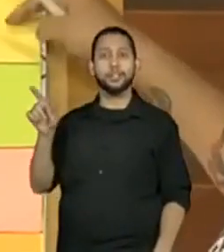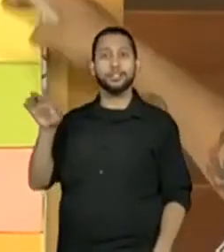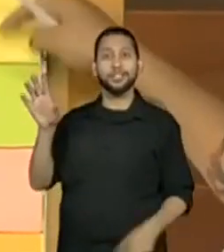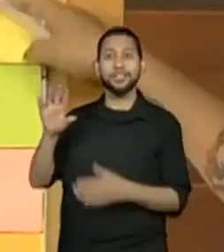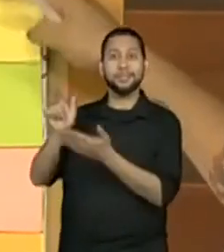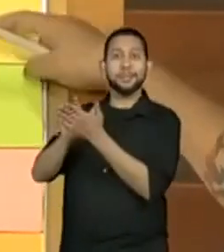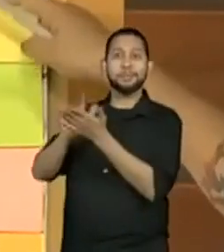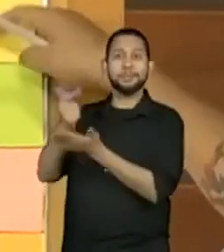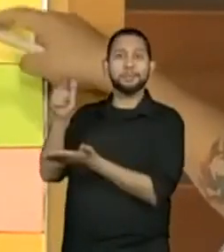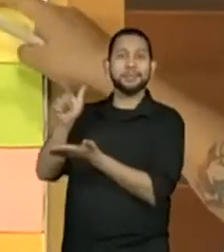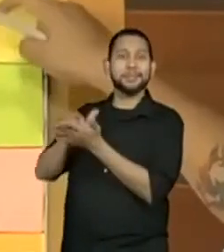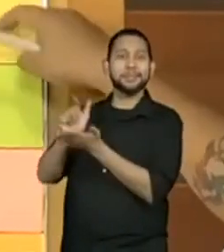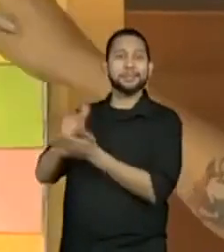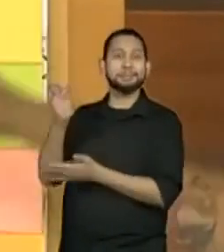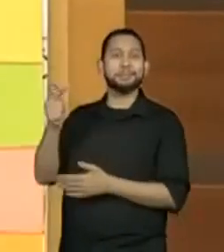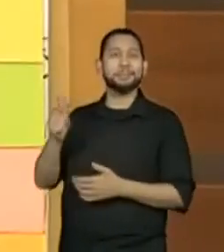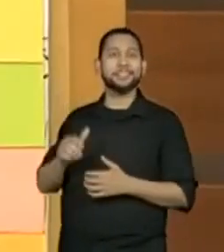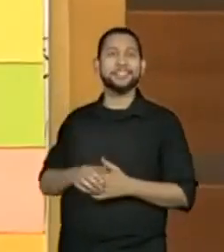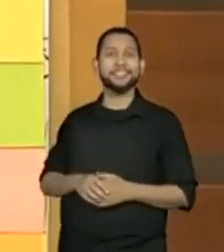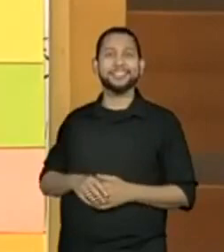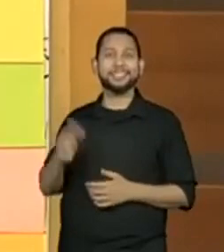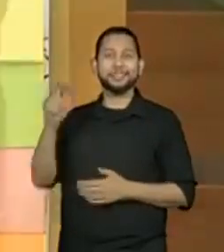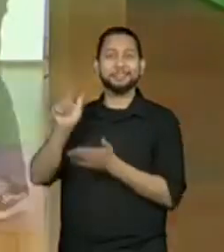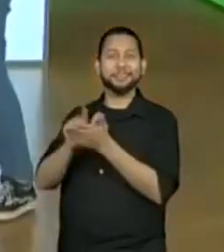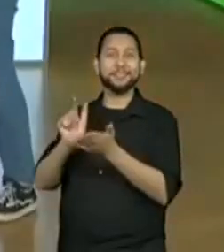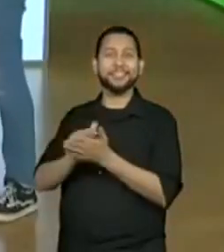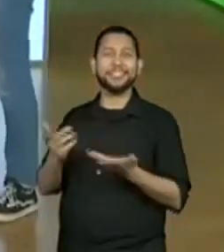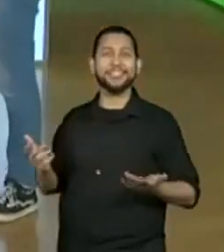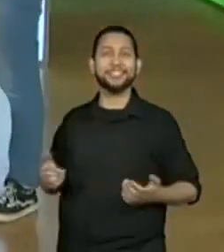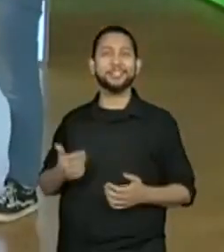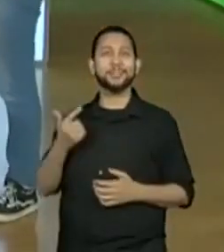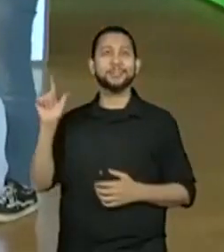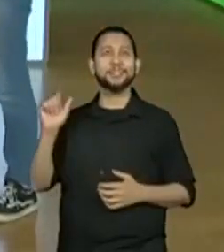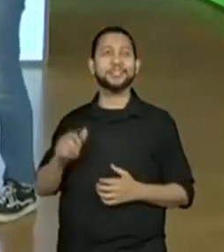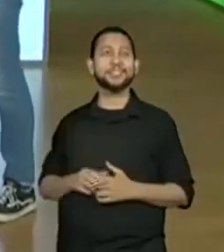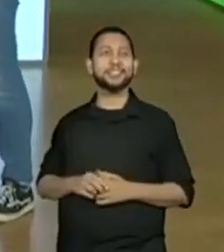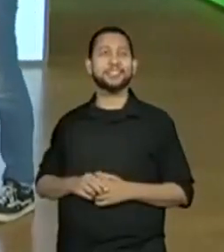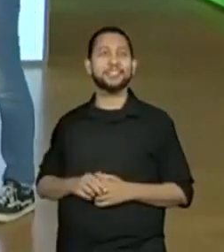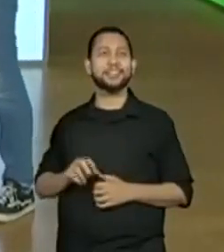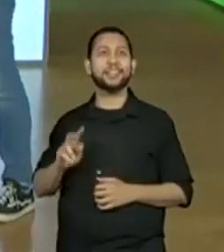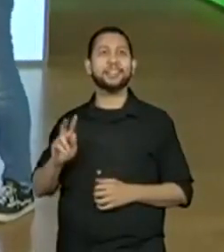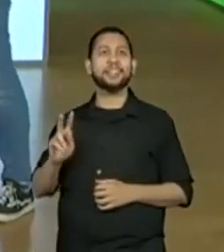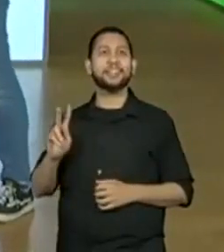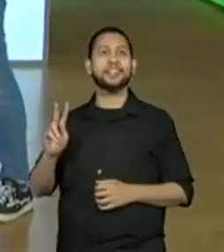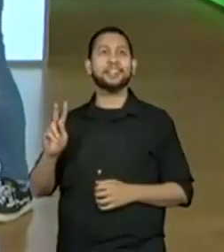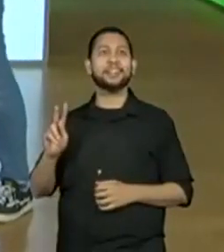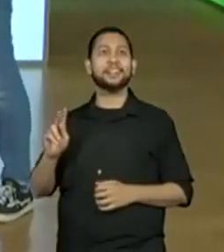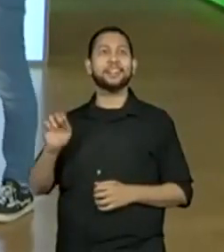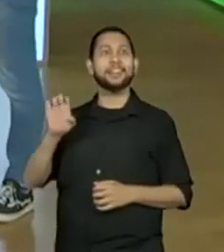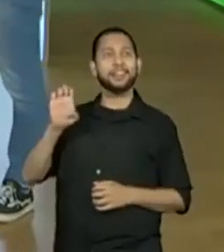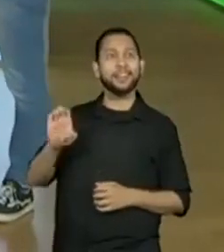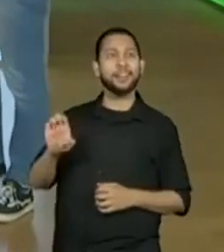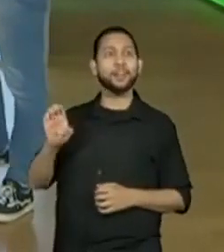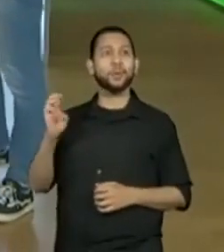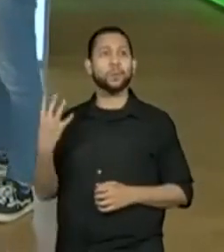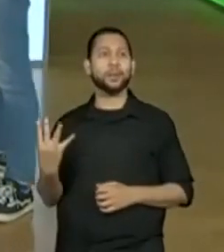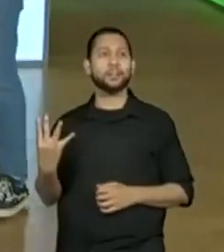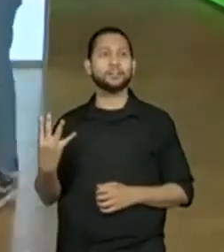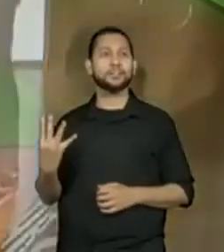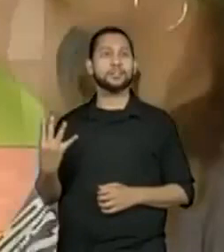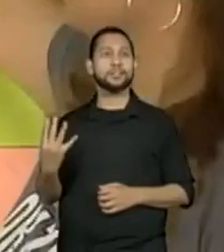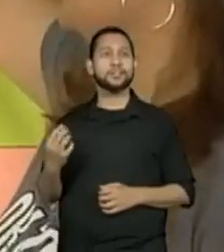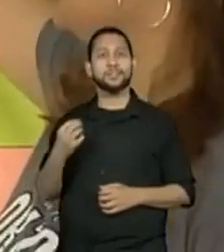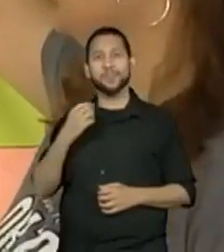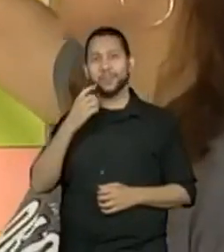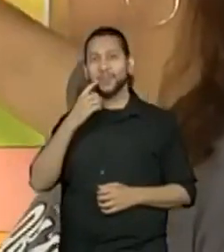aqui, porque não tem papel. Ah, tá bom. Eu achei que isso era um... Tudo bem. Seguindo Qual? H4. A E4. E4,